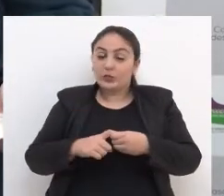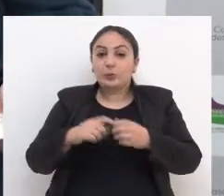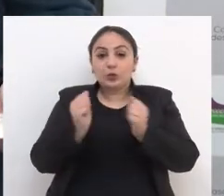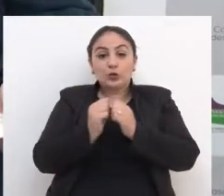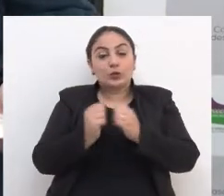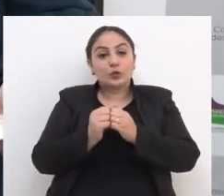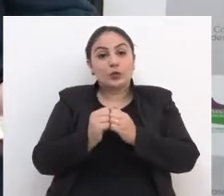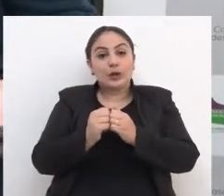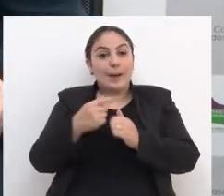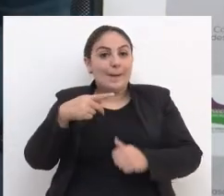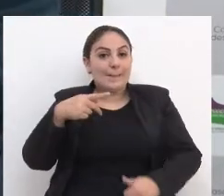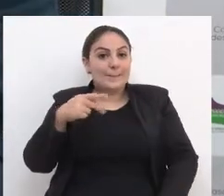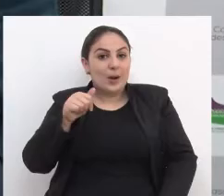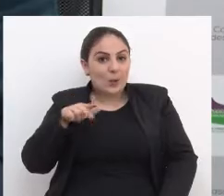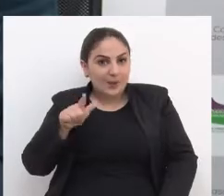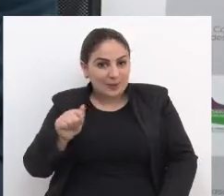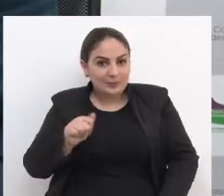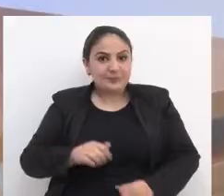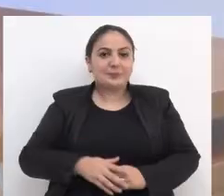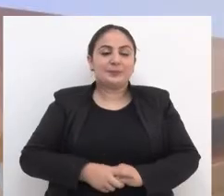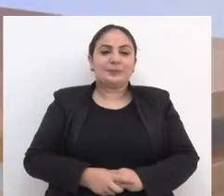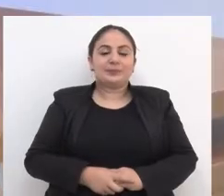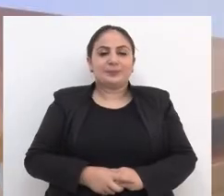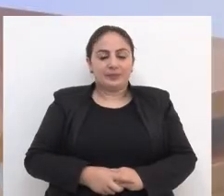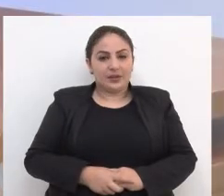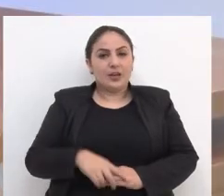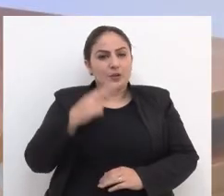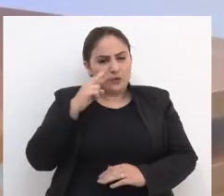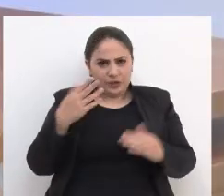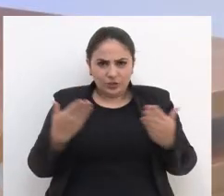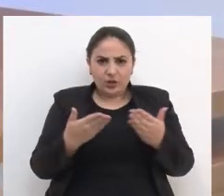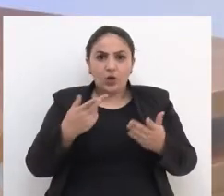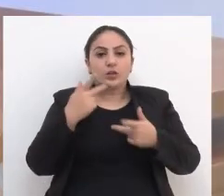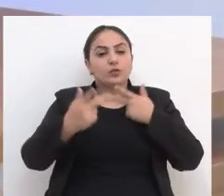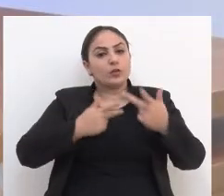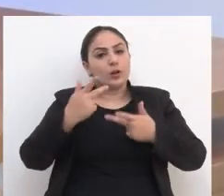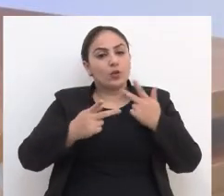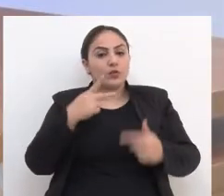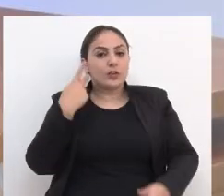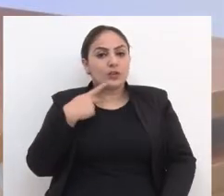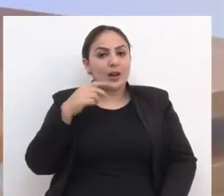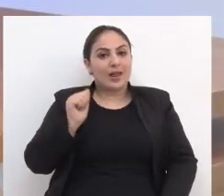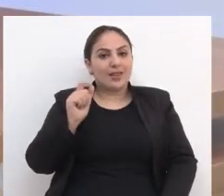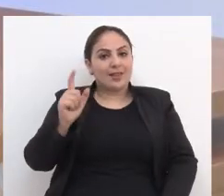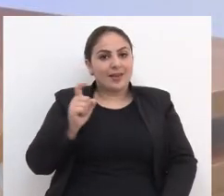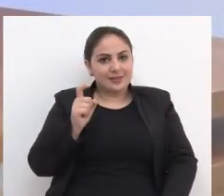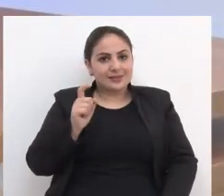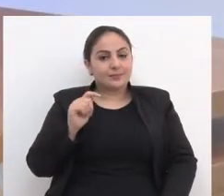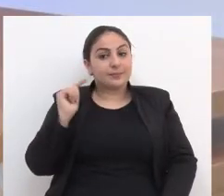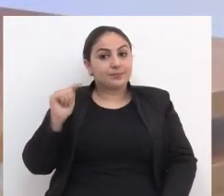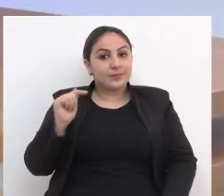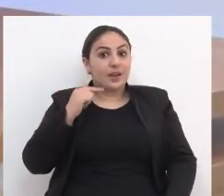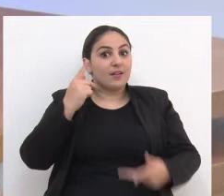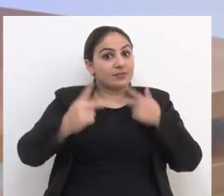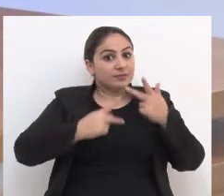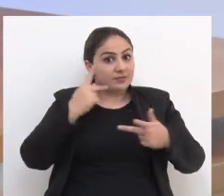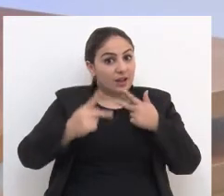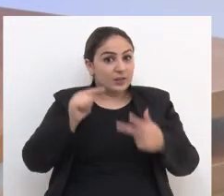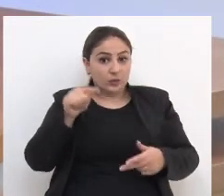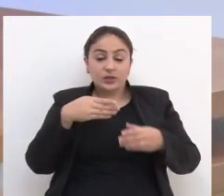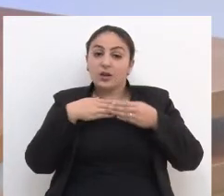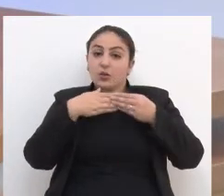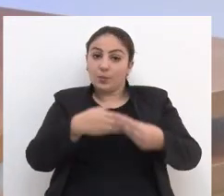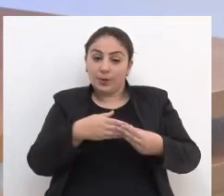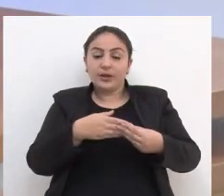estúdio do Jornal da Câmara com você, Paula. Veja agora o que disse o vereador Alex Necker. O pronunciamento que você